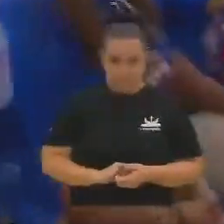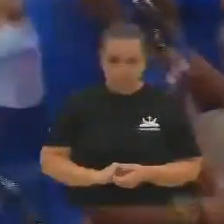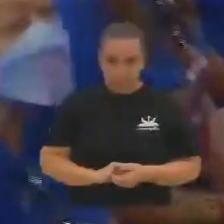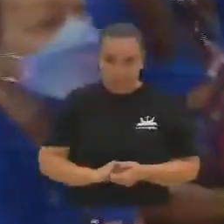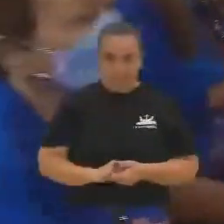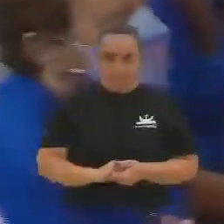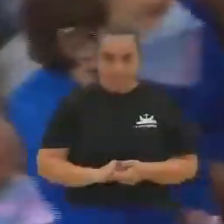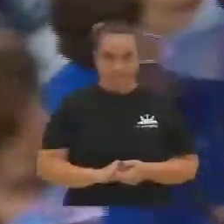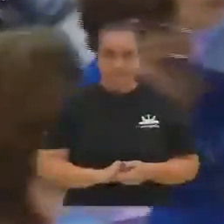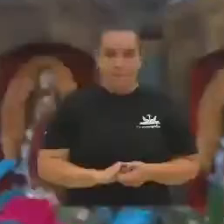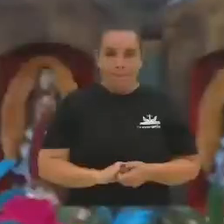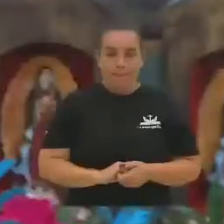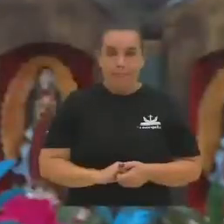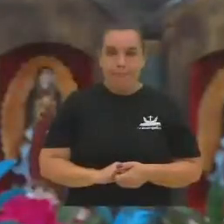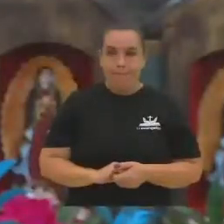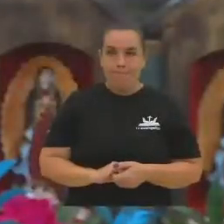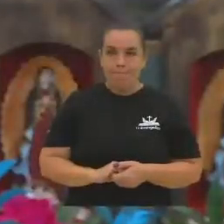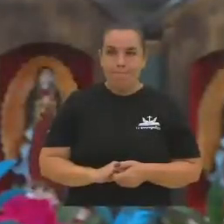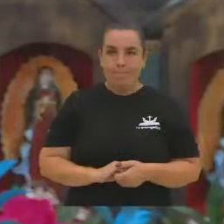salvos.